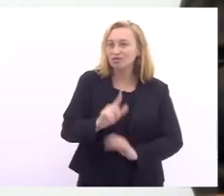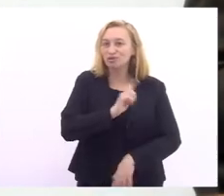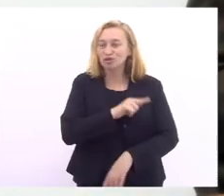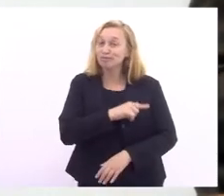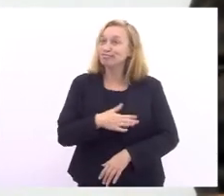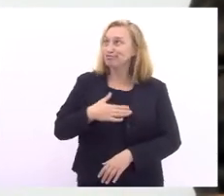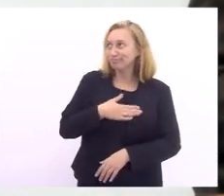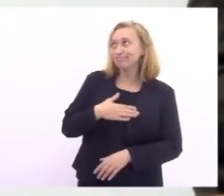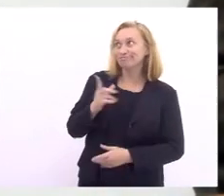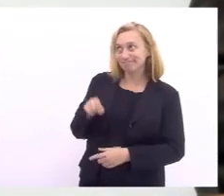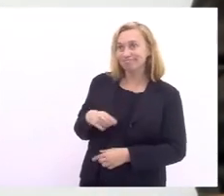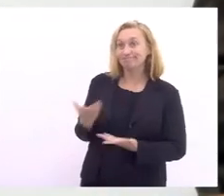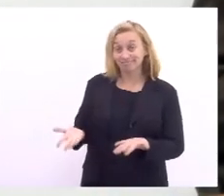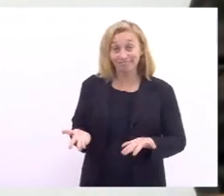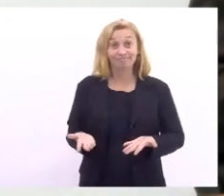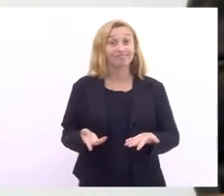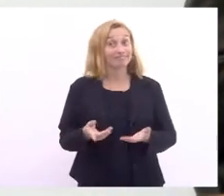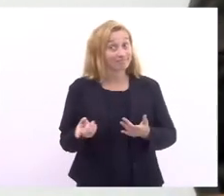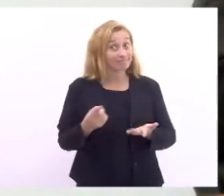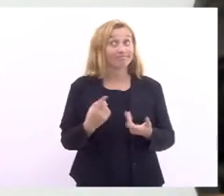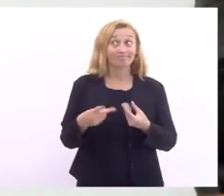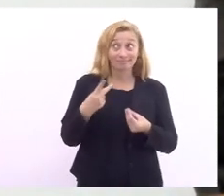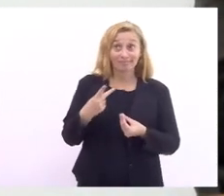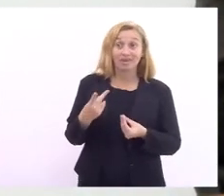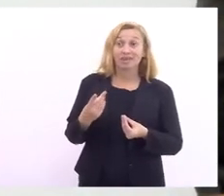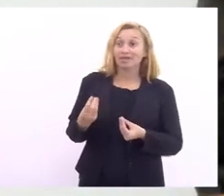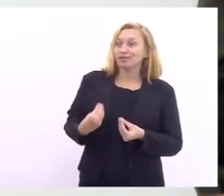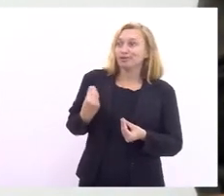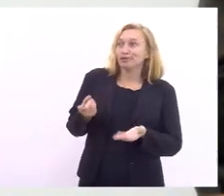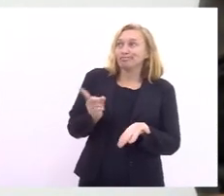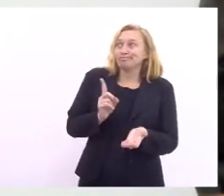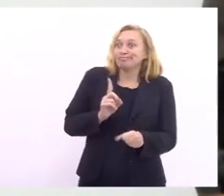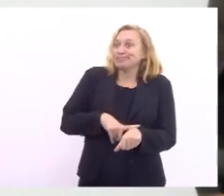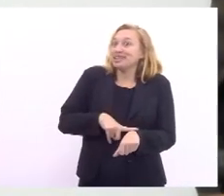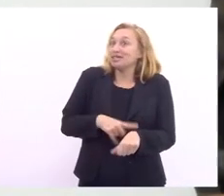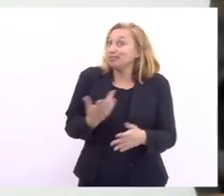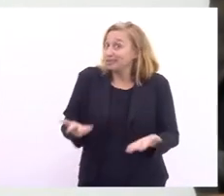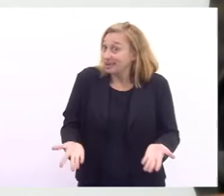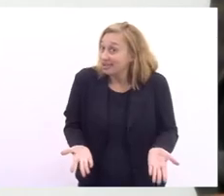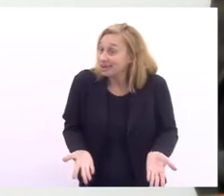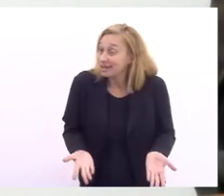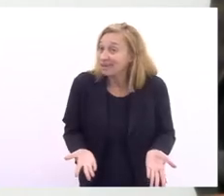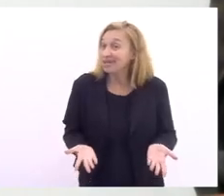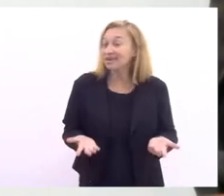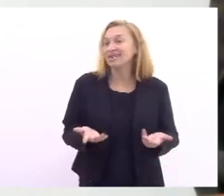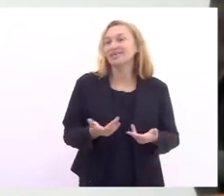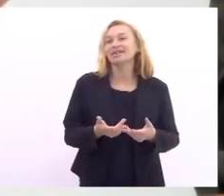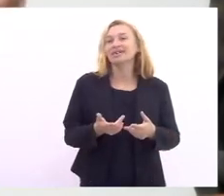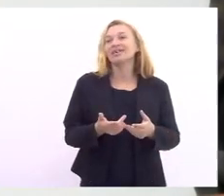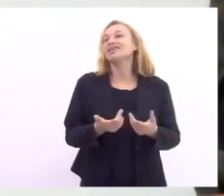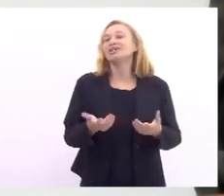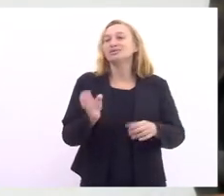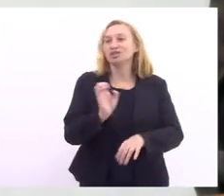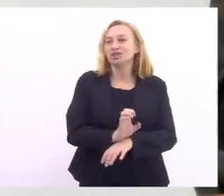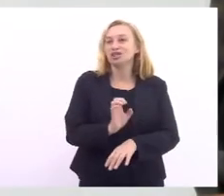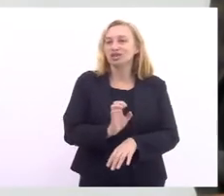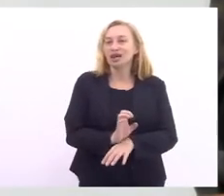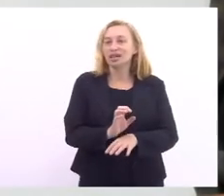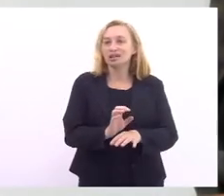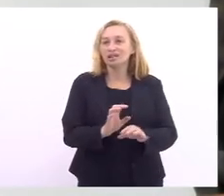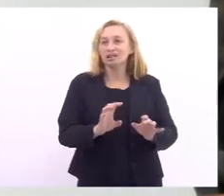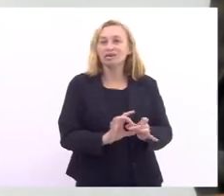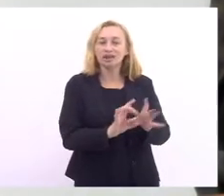a gente gostaria né porque vamos combinar a gente não Vivi um tempo onde as distâncias dos Estados estão